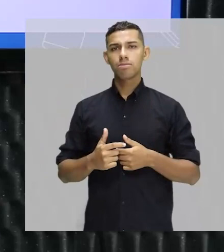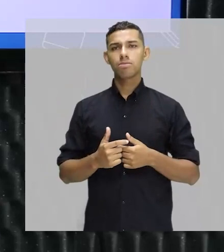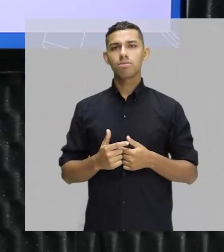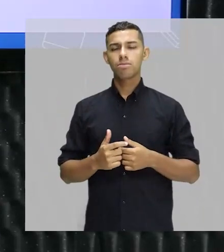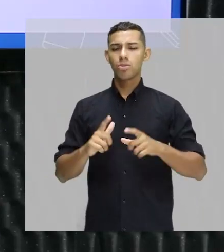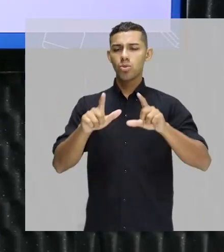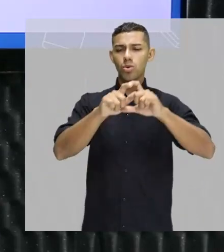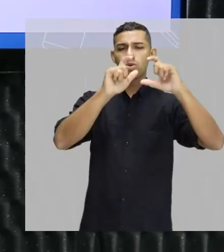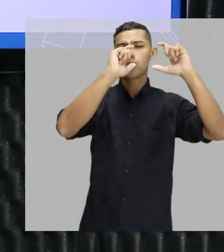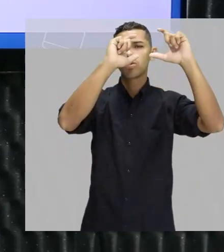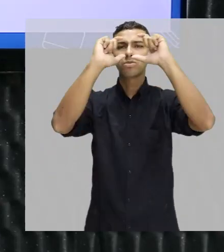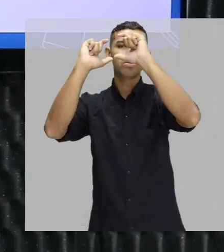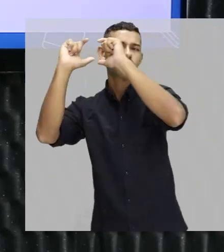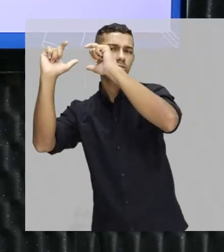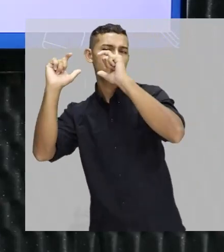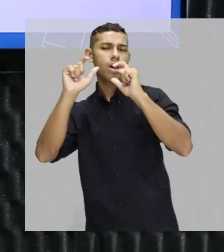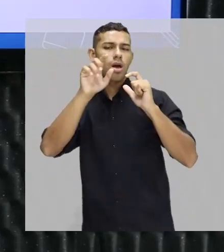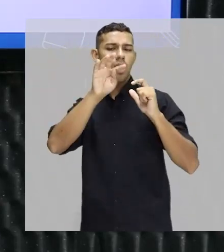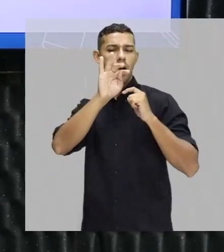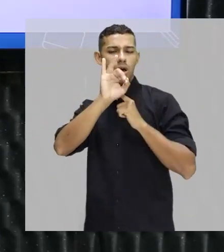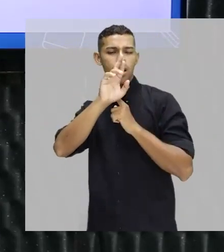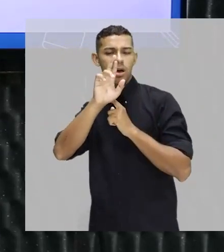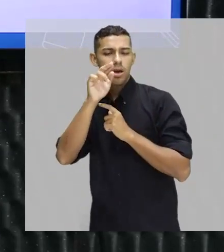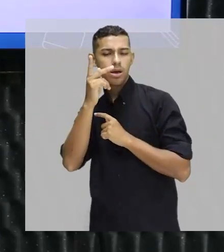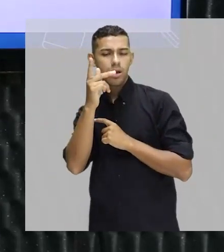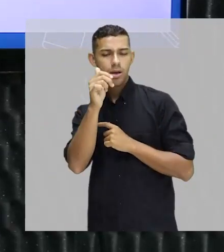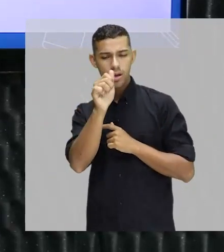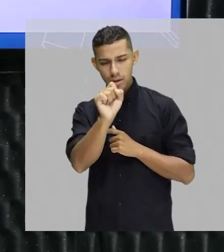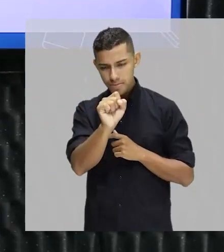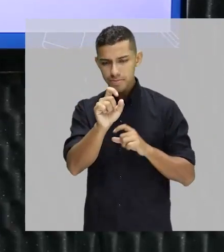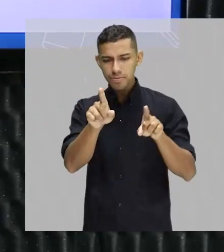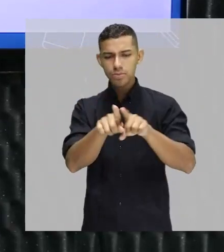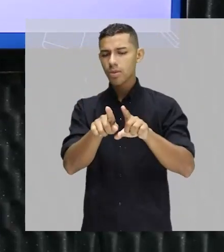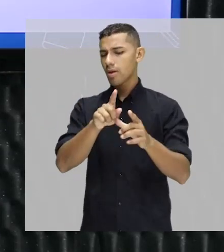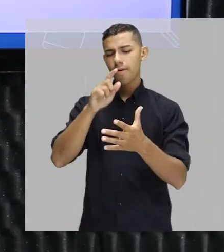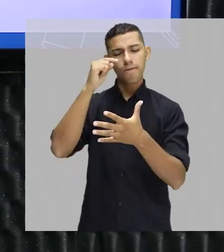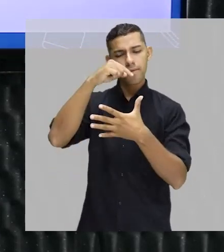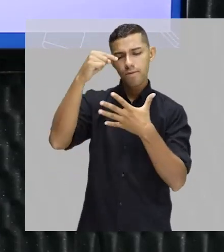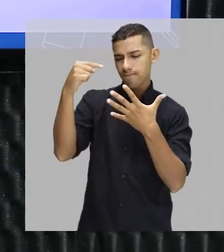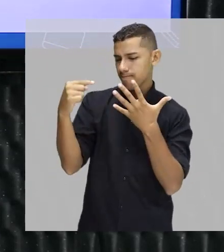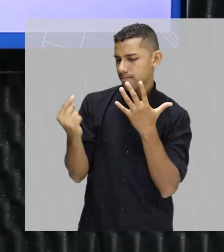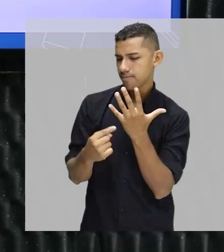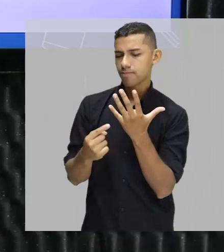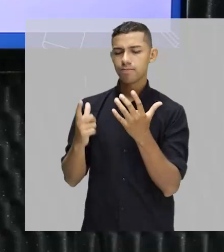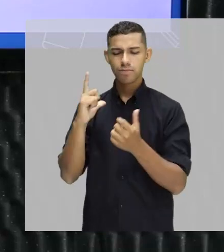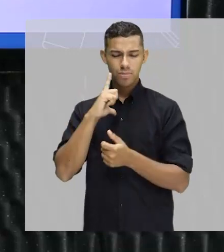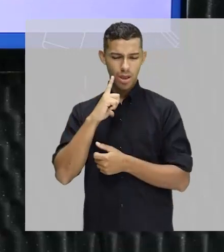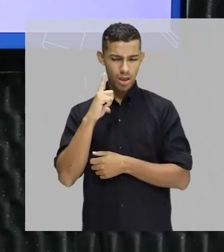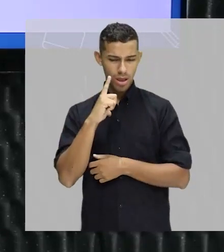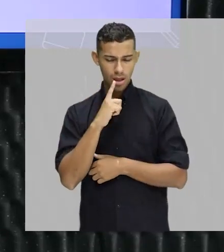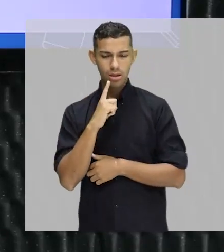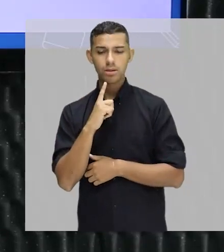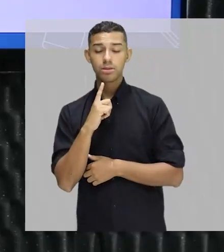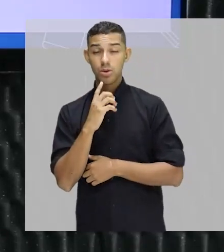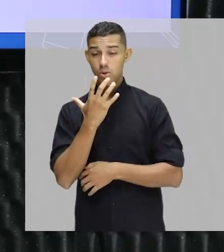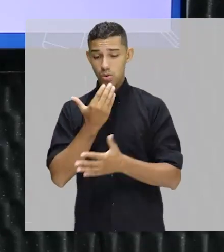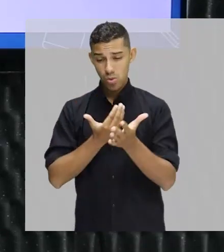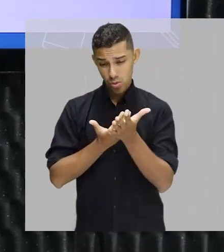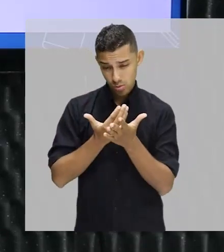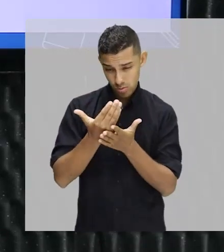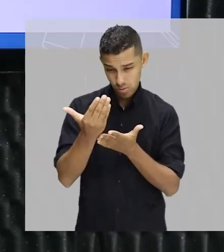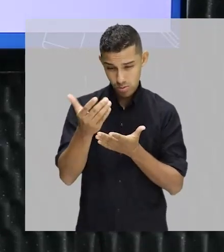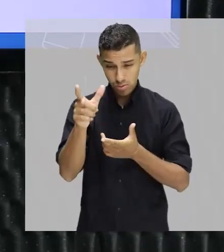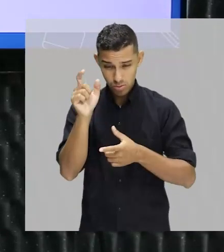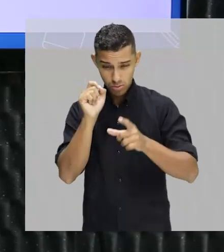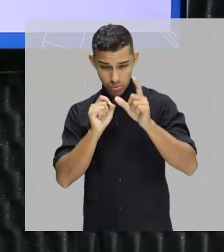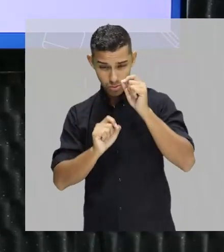tipos textuais narrativos e muitos outros. Então, é uma infinidade de gêneros. Então, vamos começar aqui dessa seleção